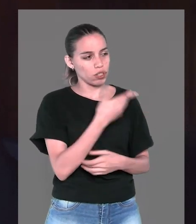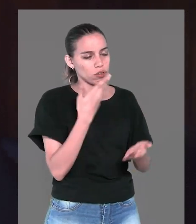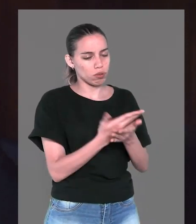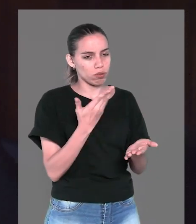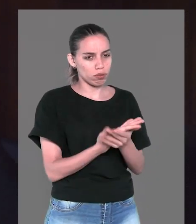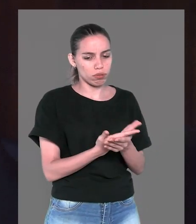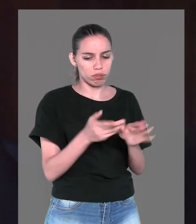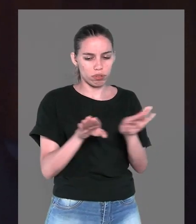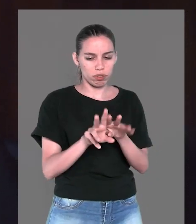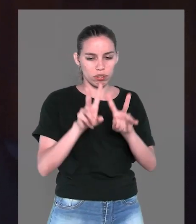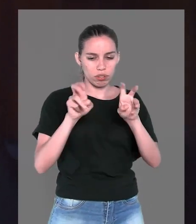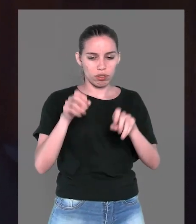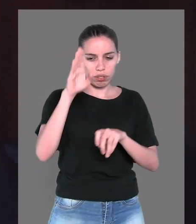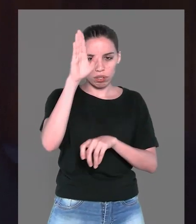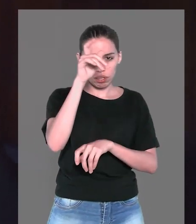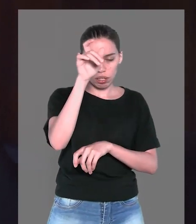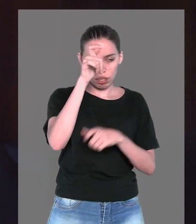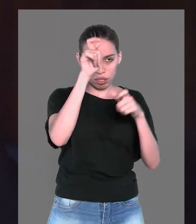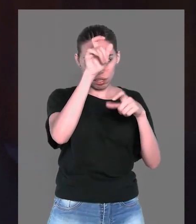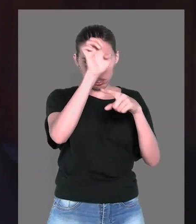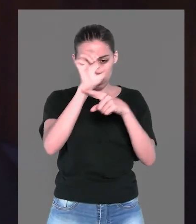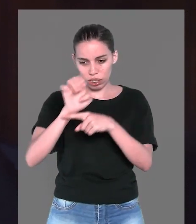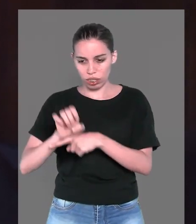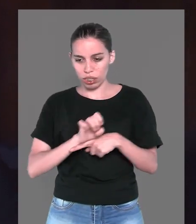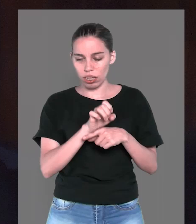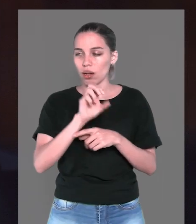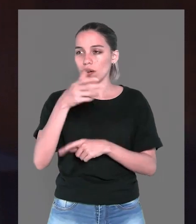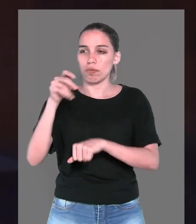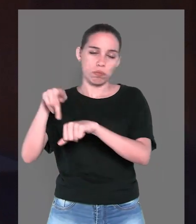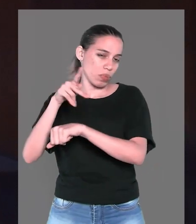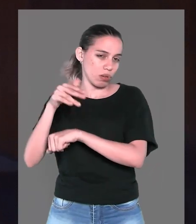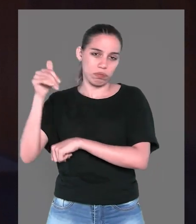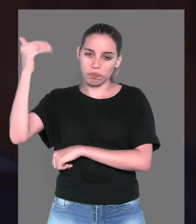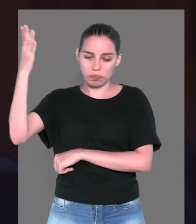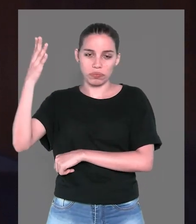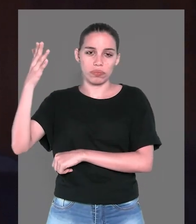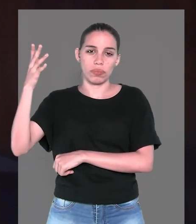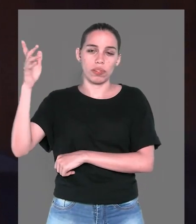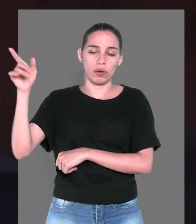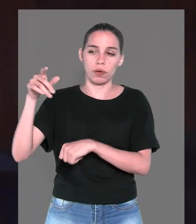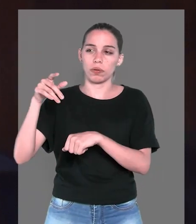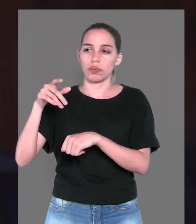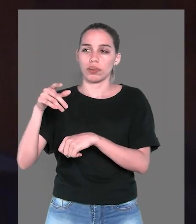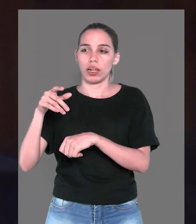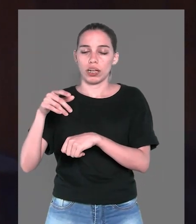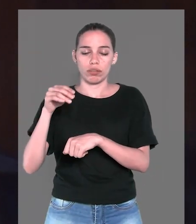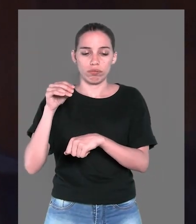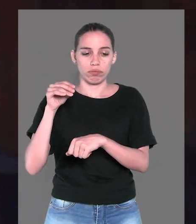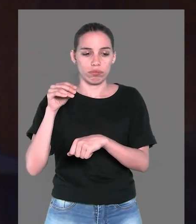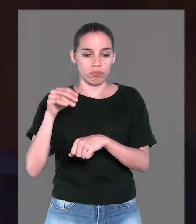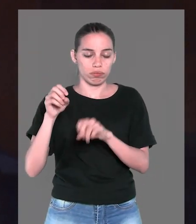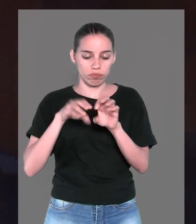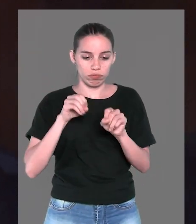onde possa operar essas mudanças. Mas como colocar isso na escola, essa função na